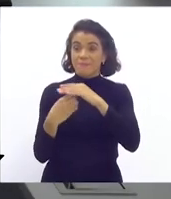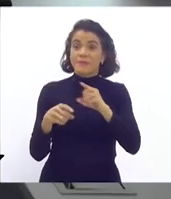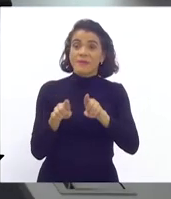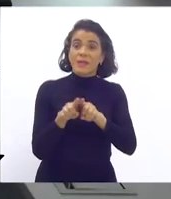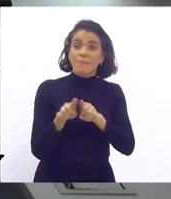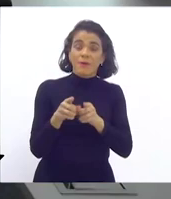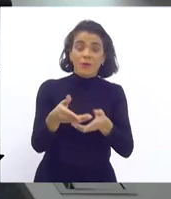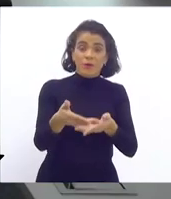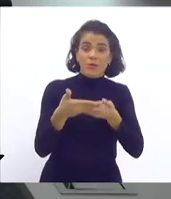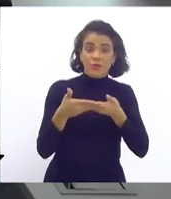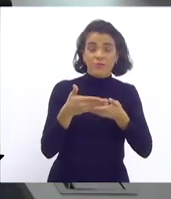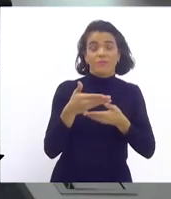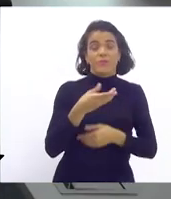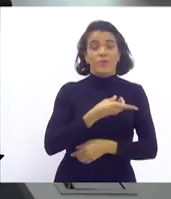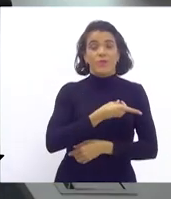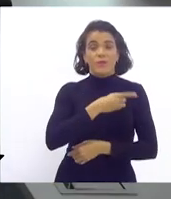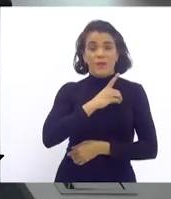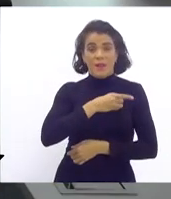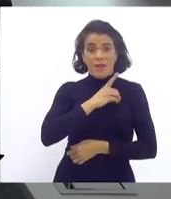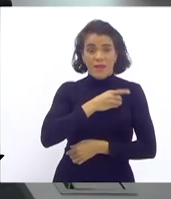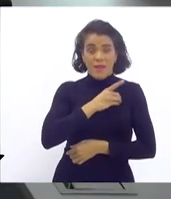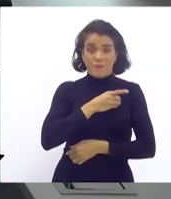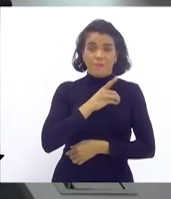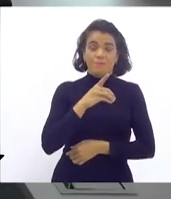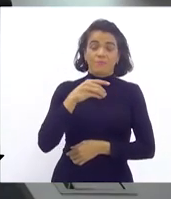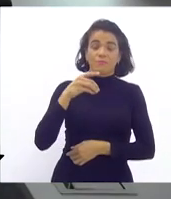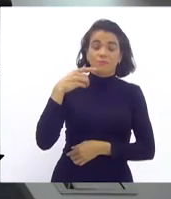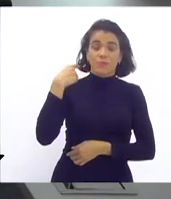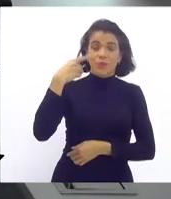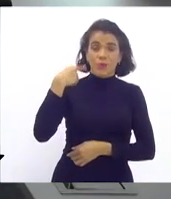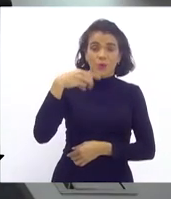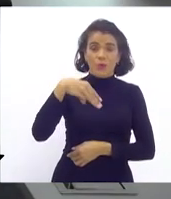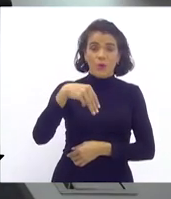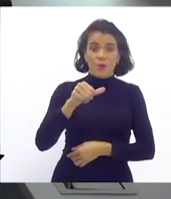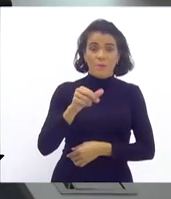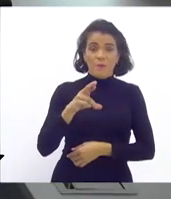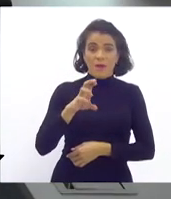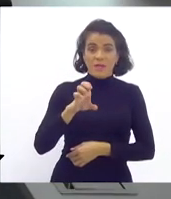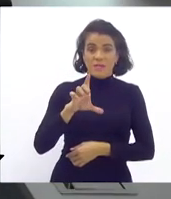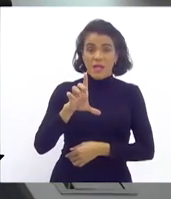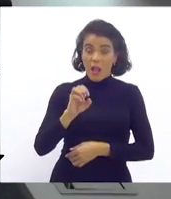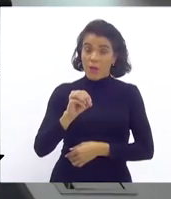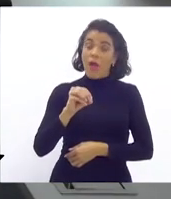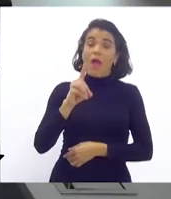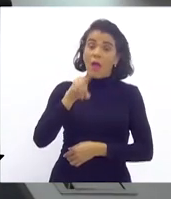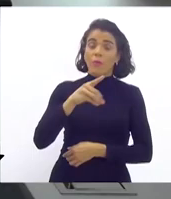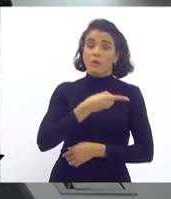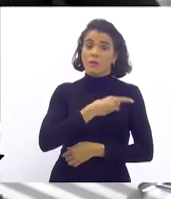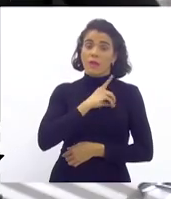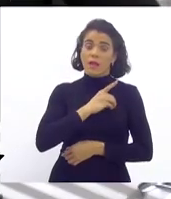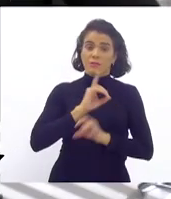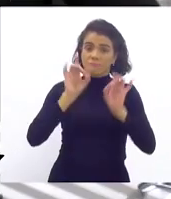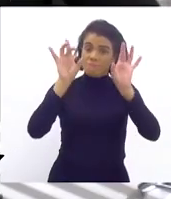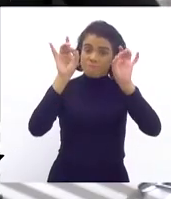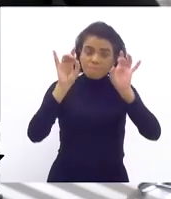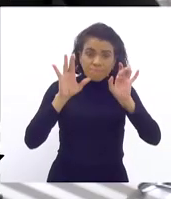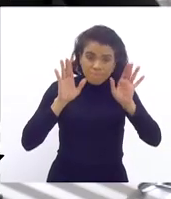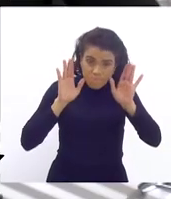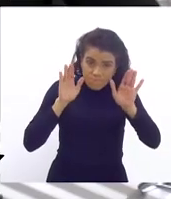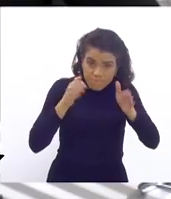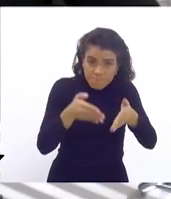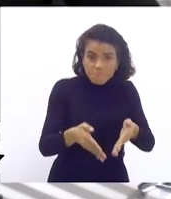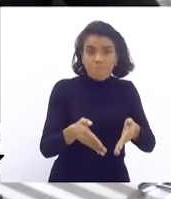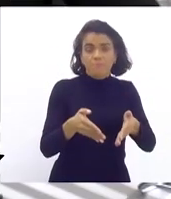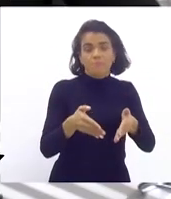convite ao delegado importante Doutor Marcelo está presente até porque é uma delegacia especializada né que